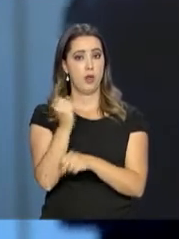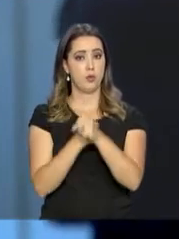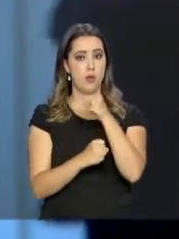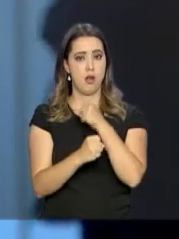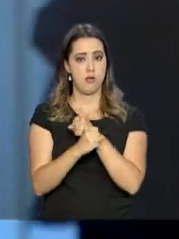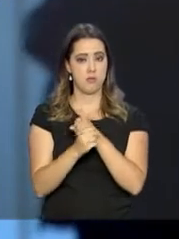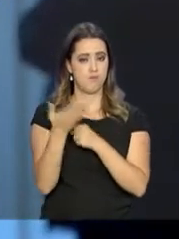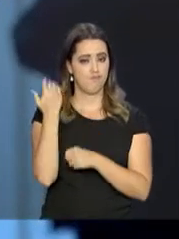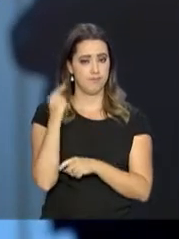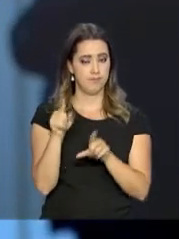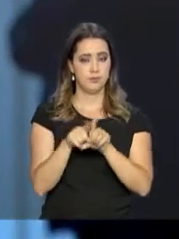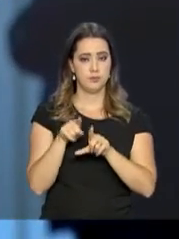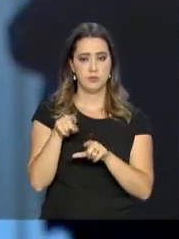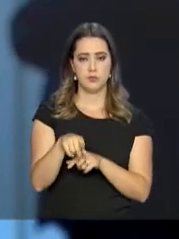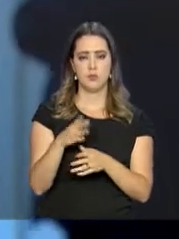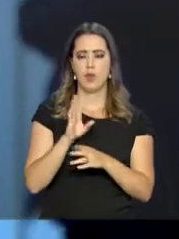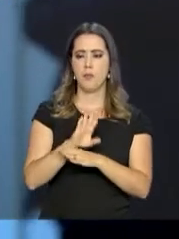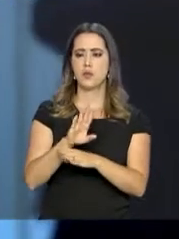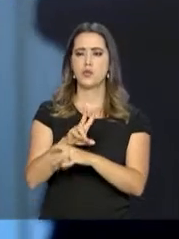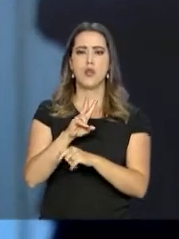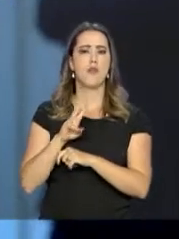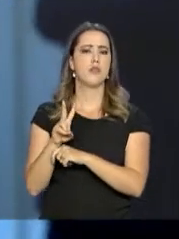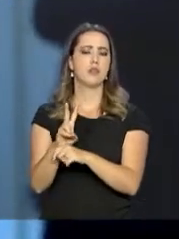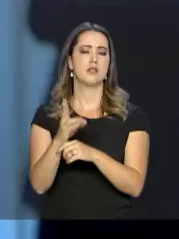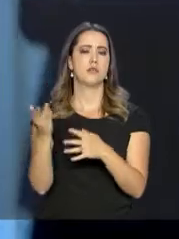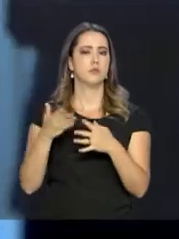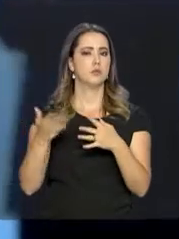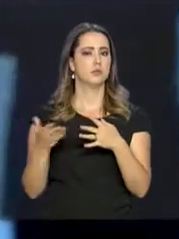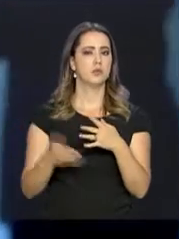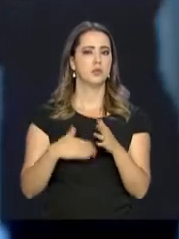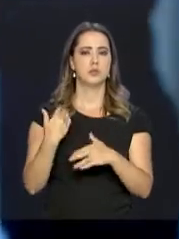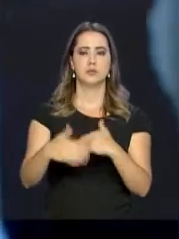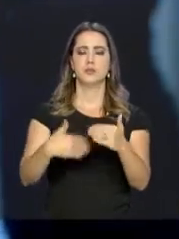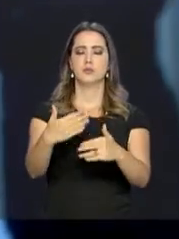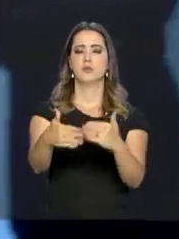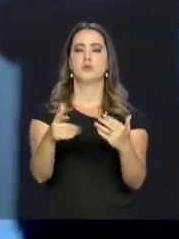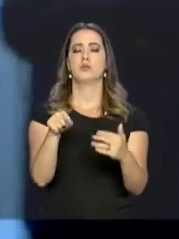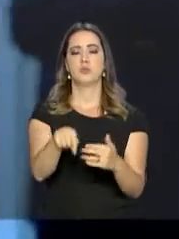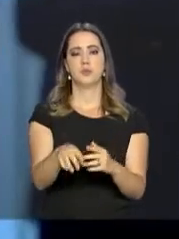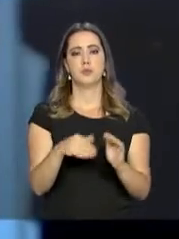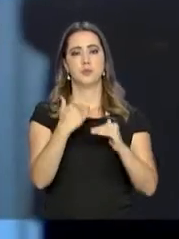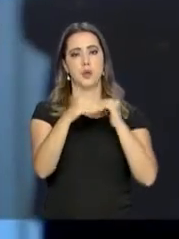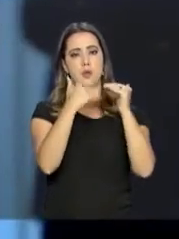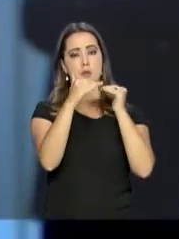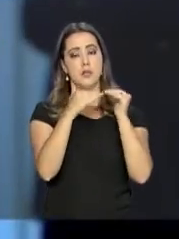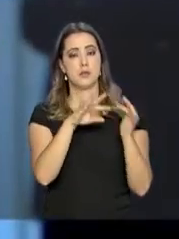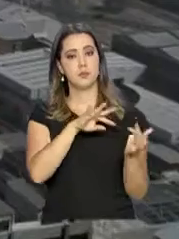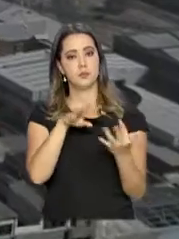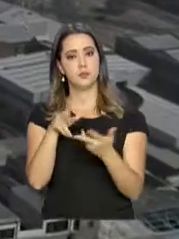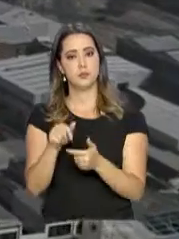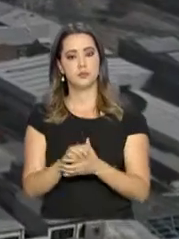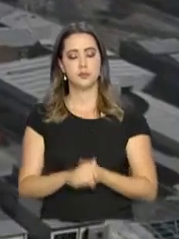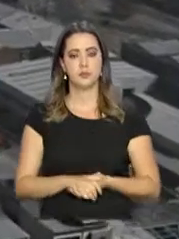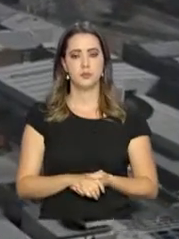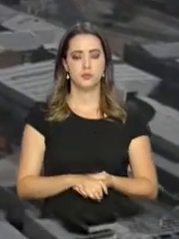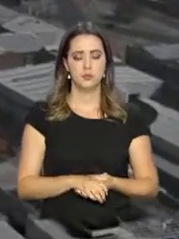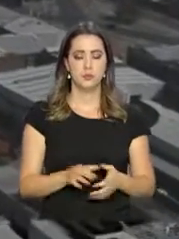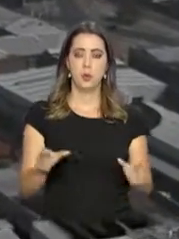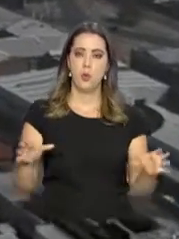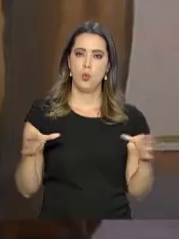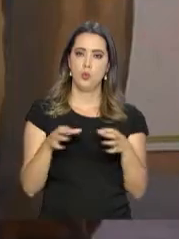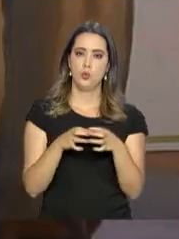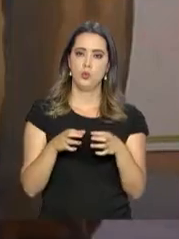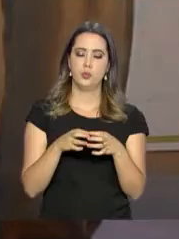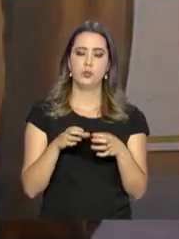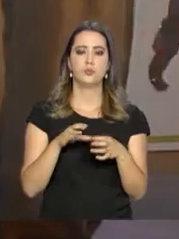é complementar as opções de financiamento existentes para promover o desenvolvimento e o crescimento global. A cúpula em